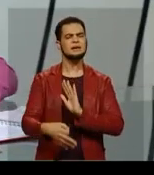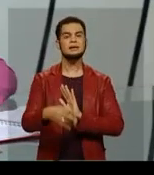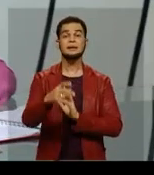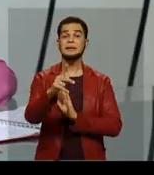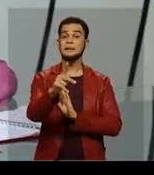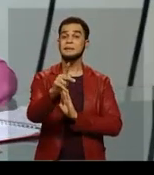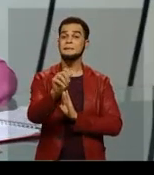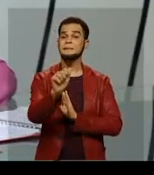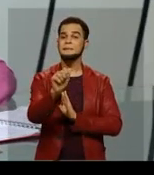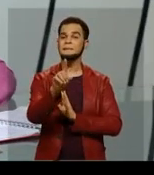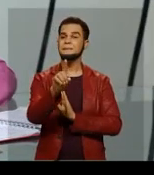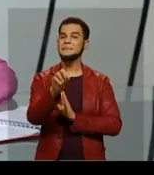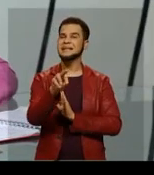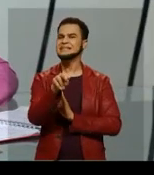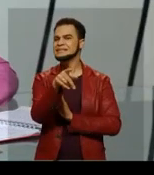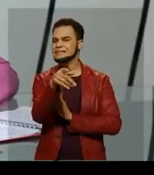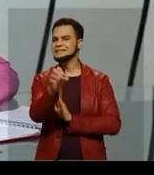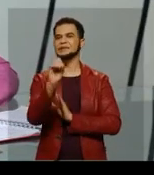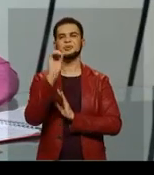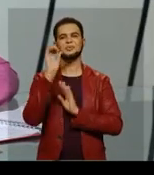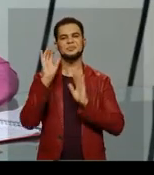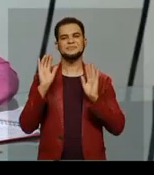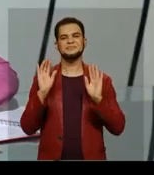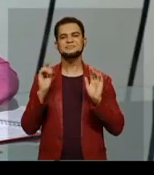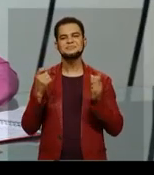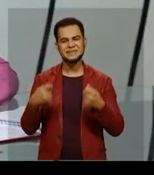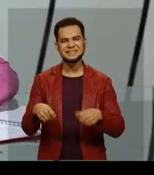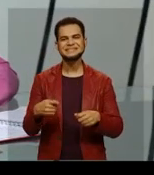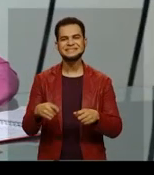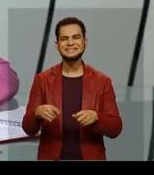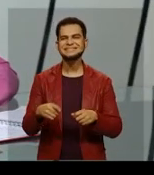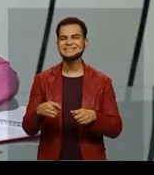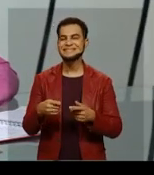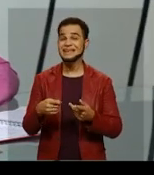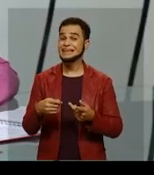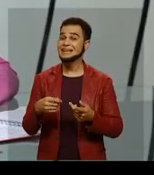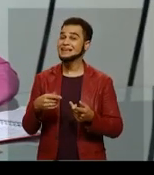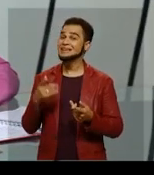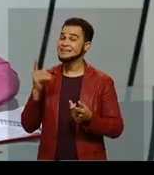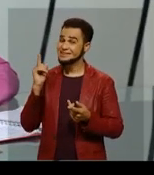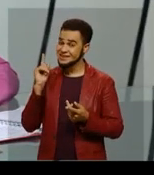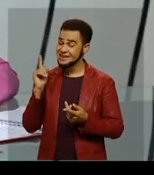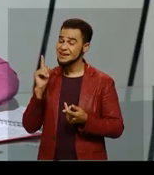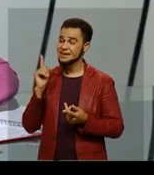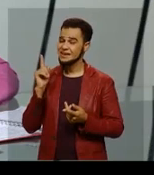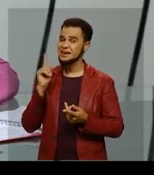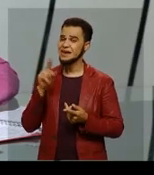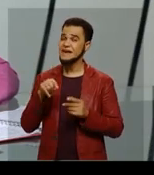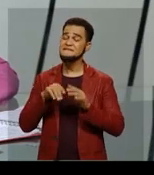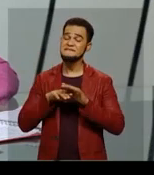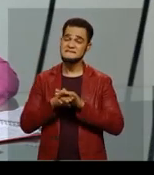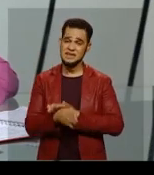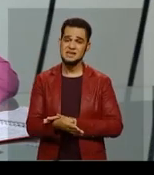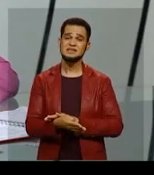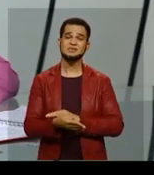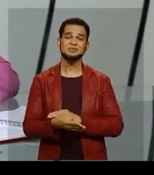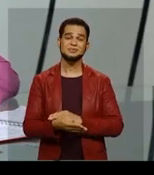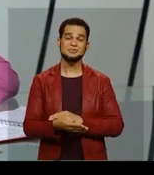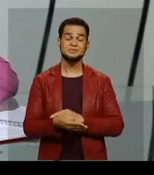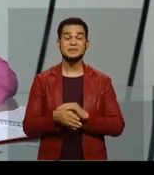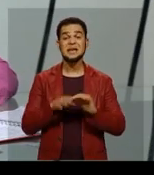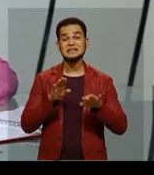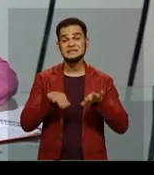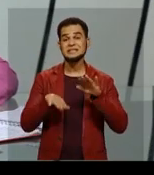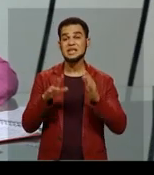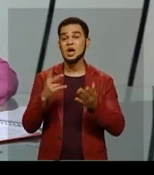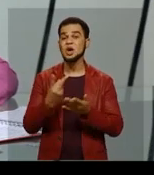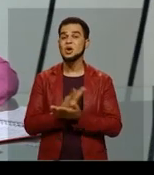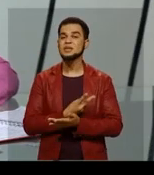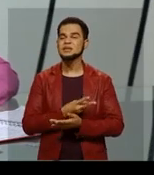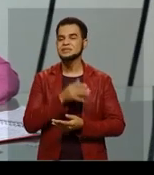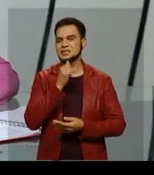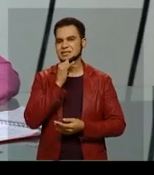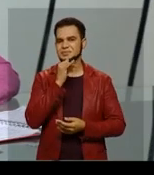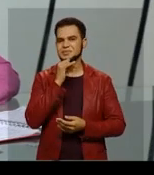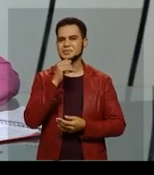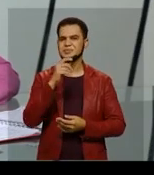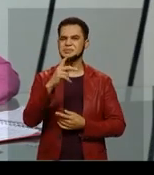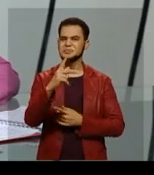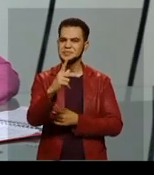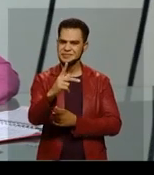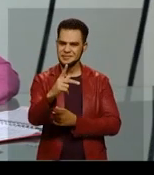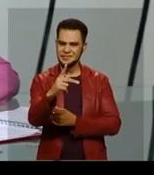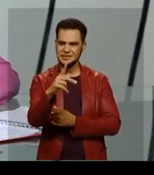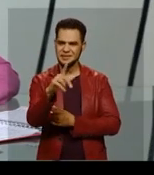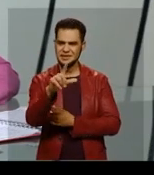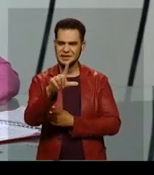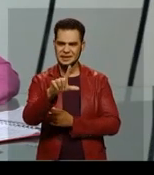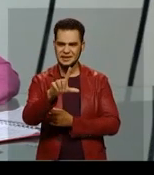de linguagem, sim, e é um erro. E às vezes, acontece, por exemplo, aqui no pleonasmo, né? Quando